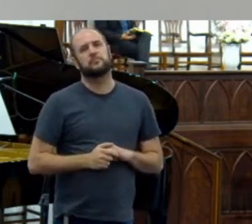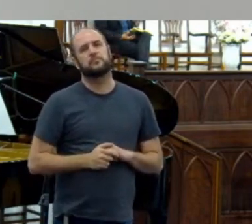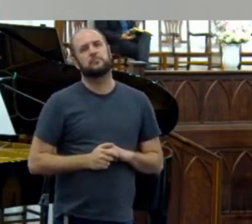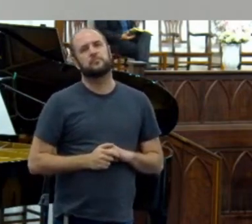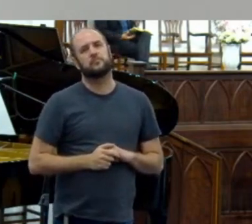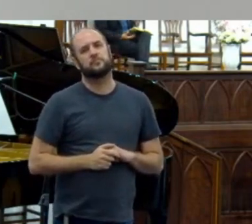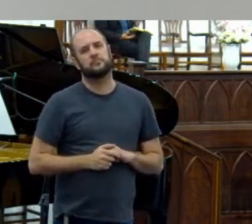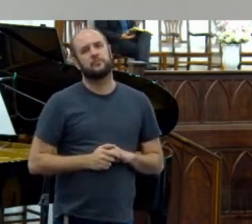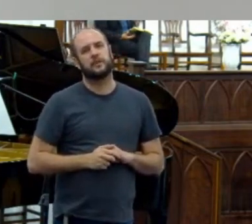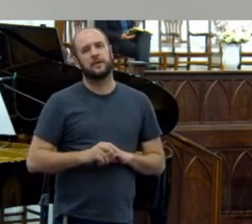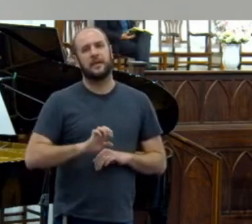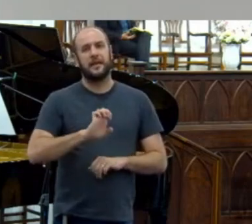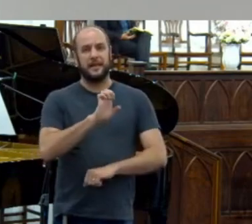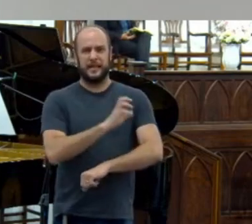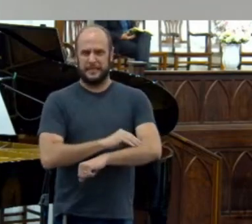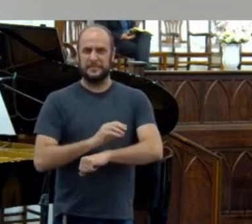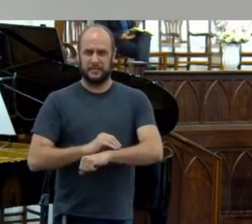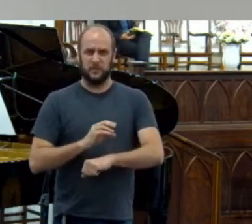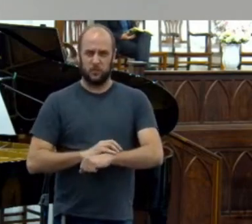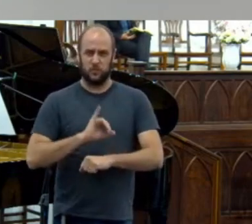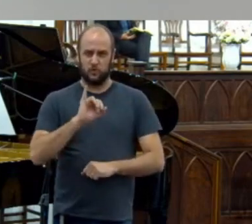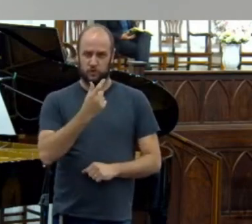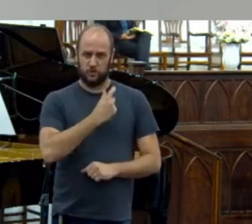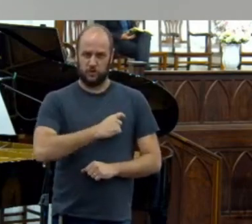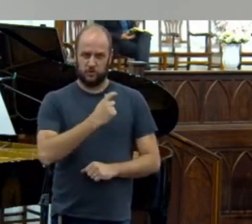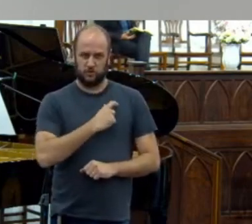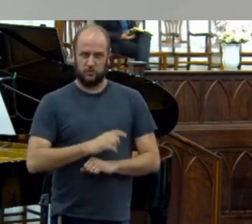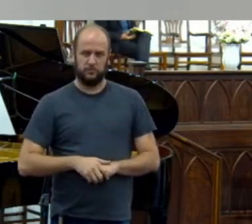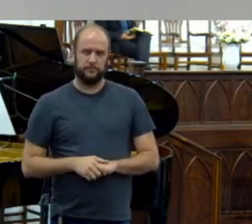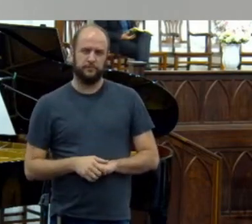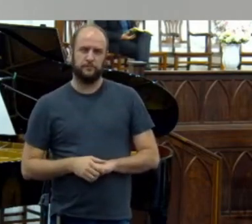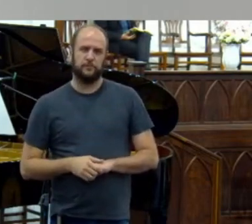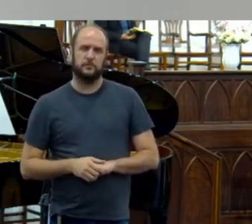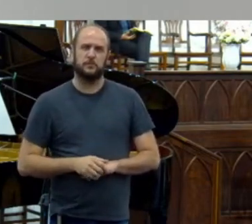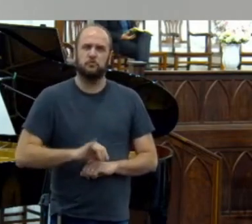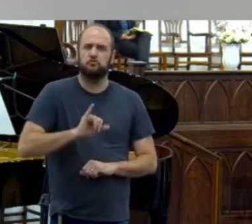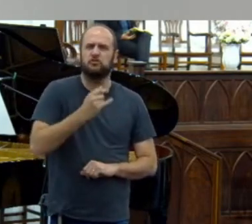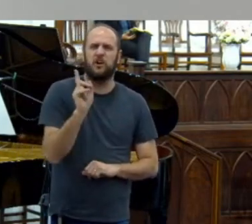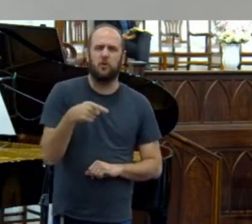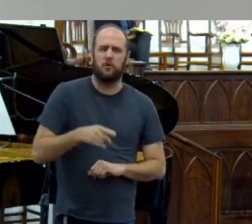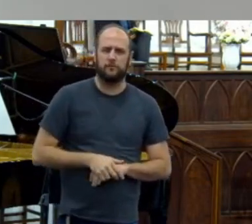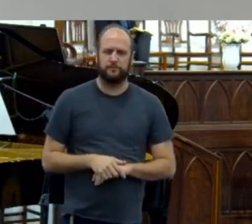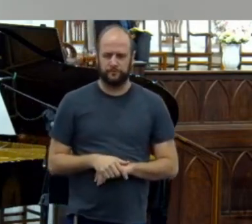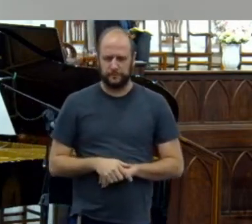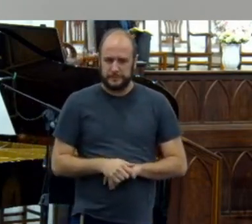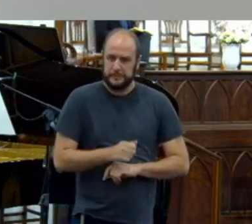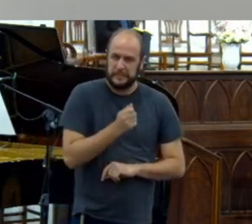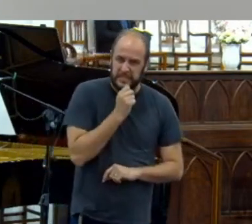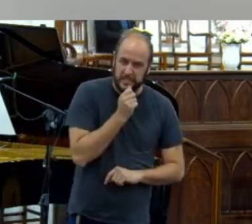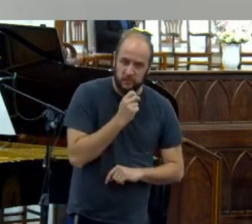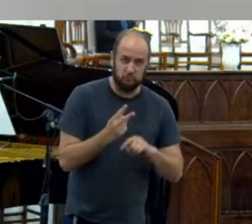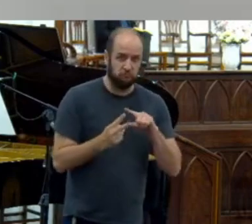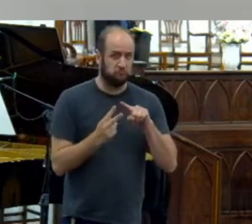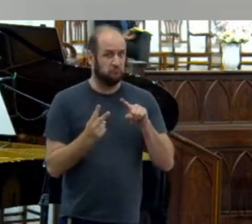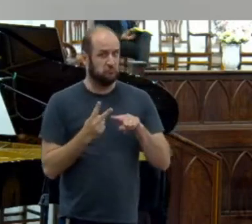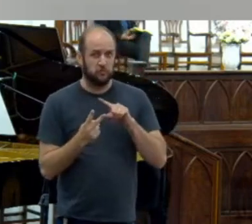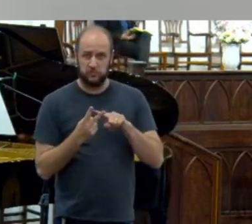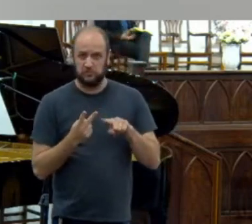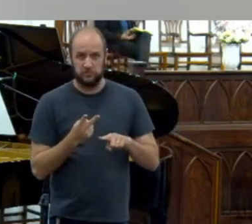Esaú e Jacó. E olha o que fala deles aqui, no verso 11. E ainda os 2 não eram